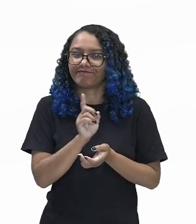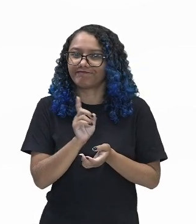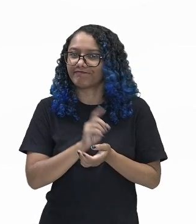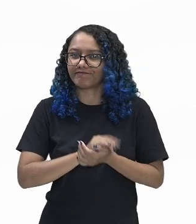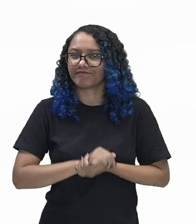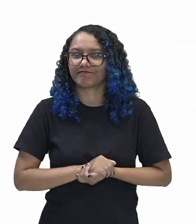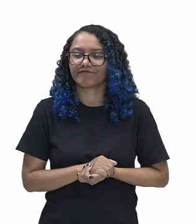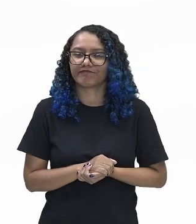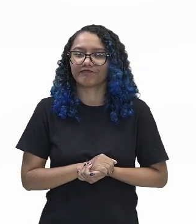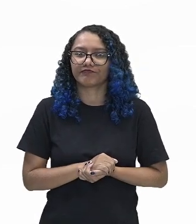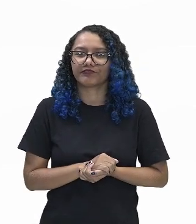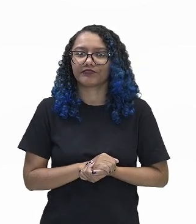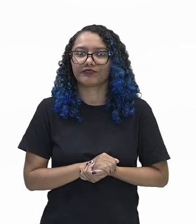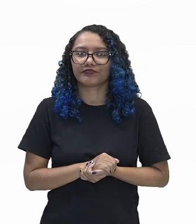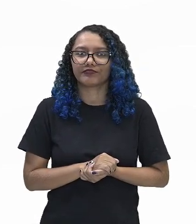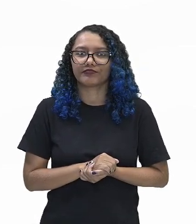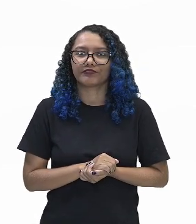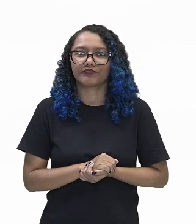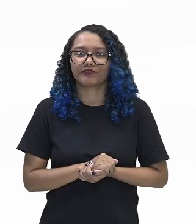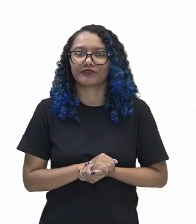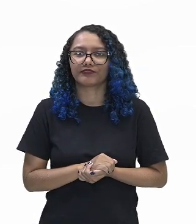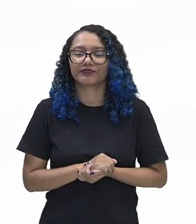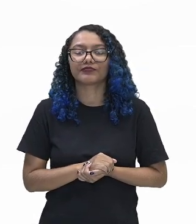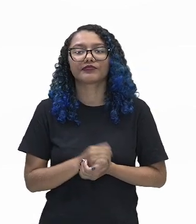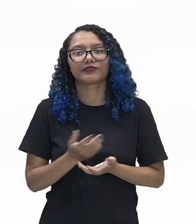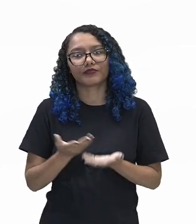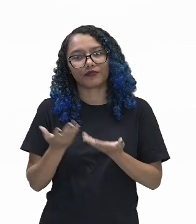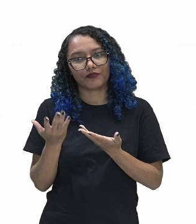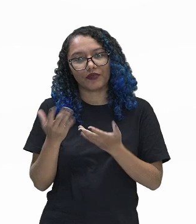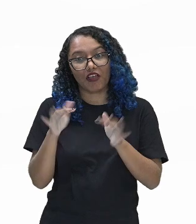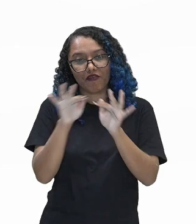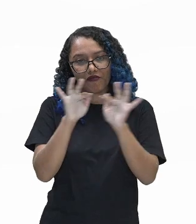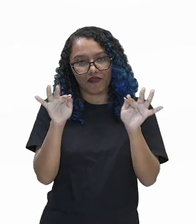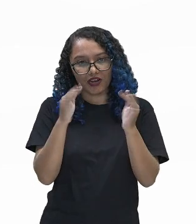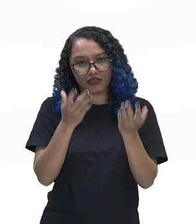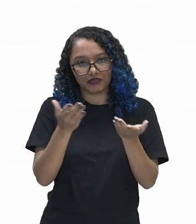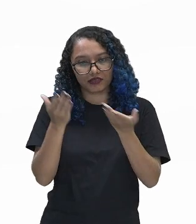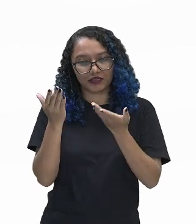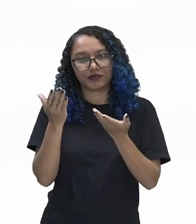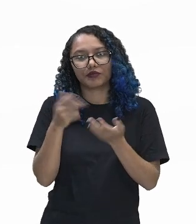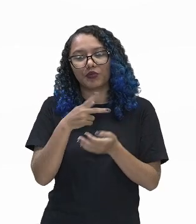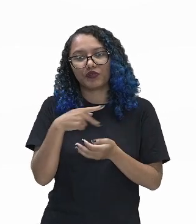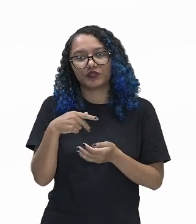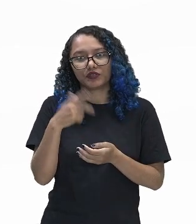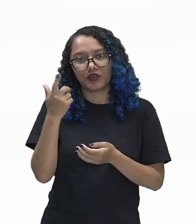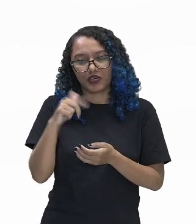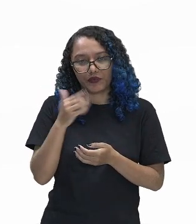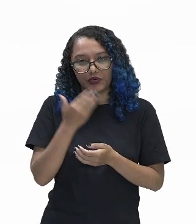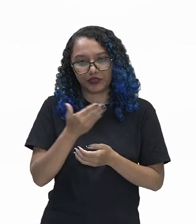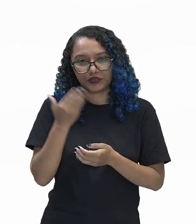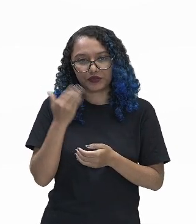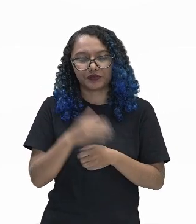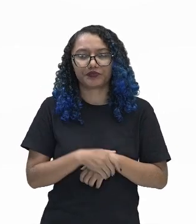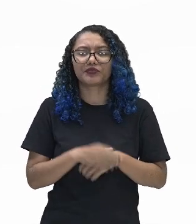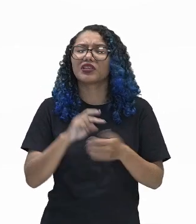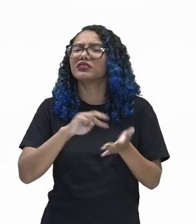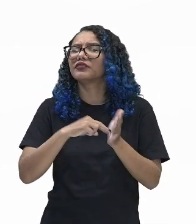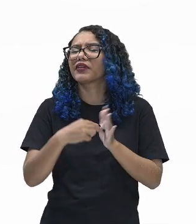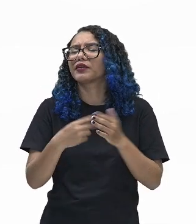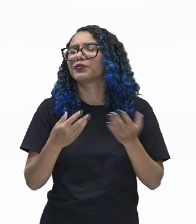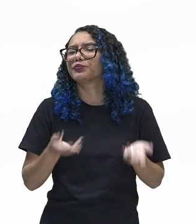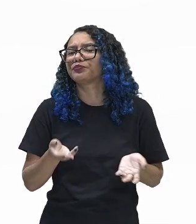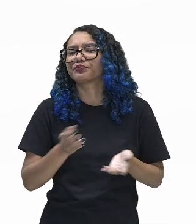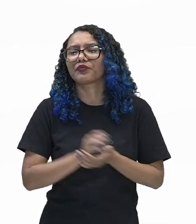nós conhecemos como literatura indígena hoje é mais que um puro conceito de manifestação literária, ou seja, não é